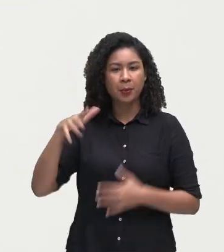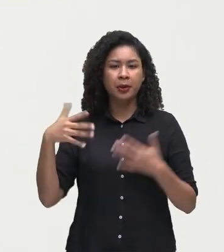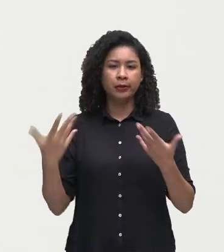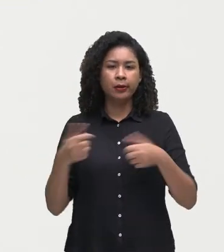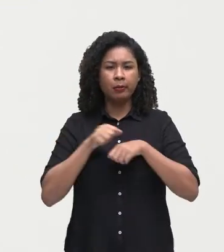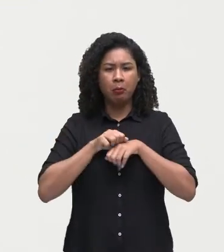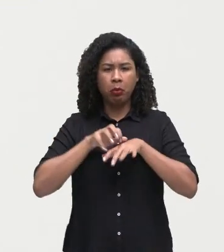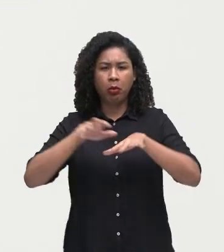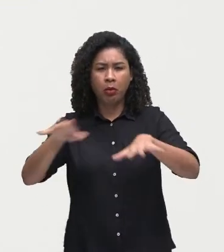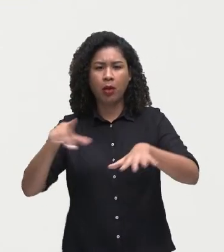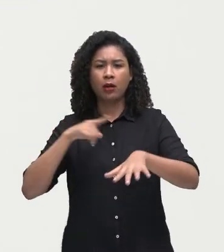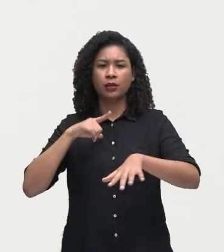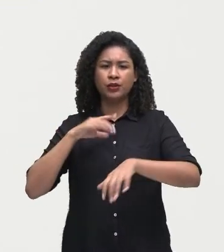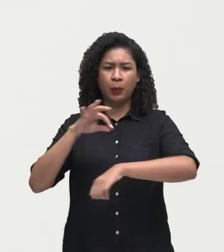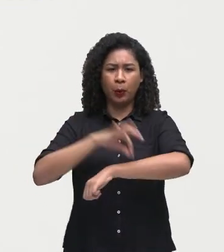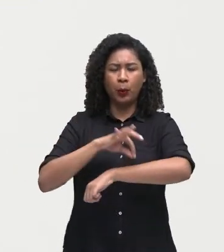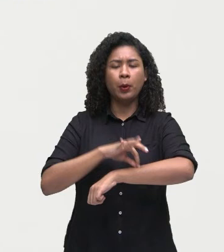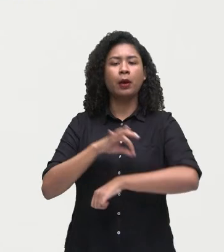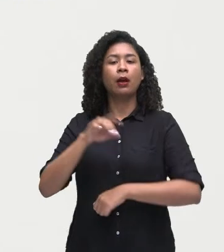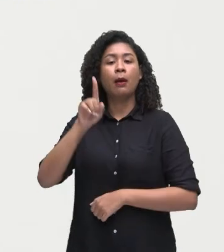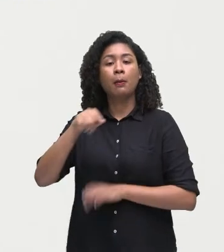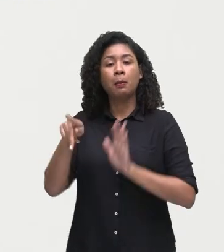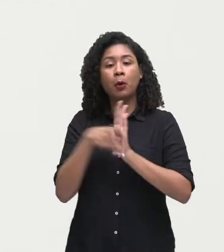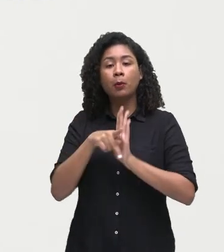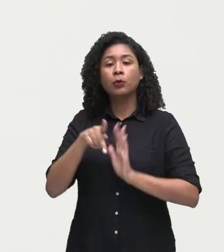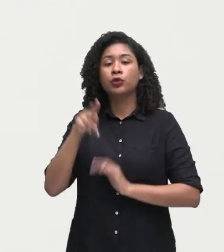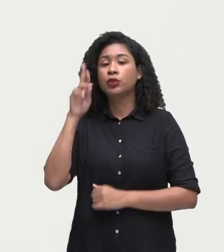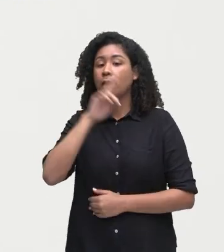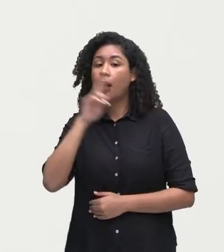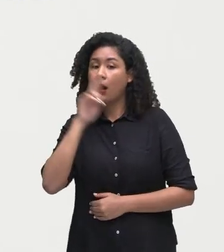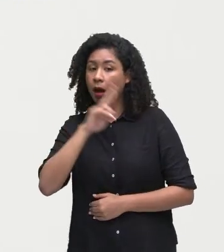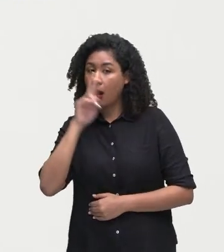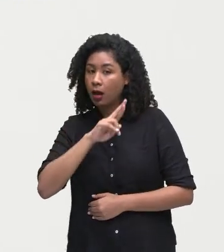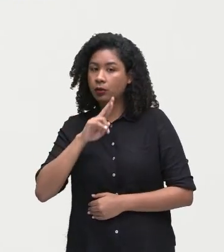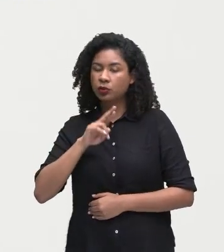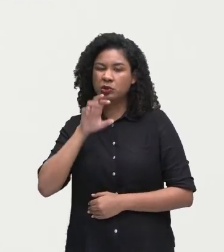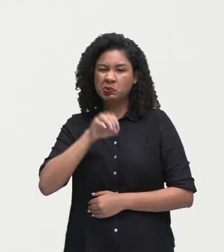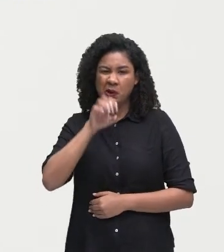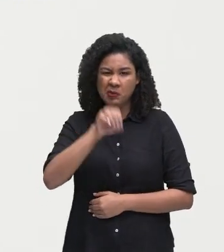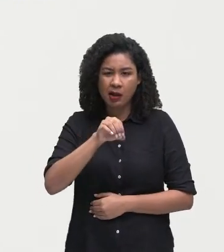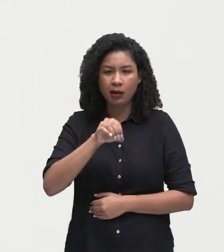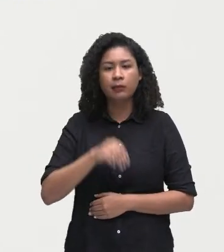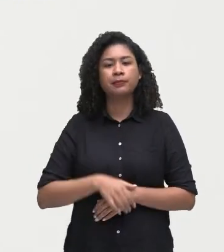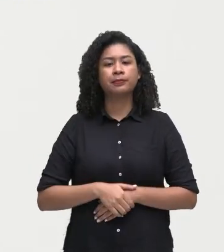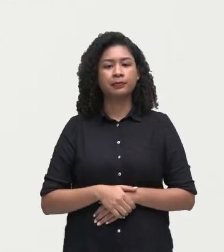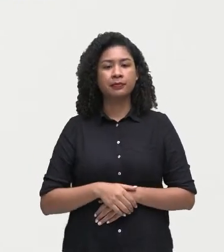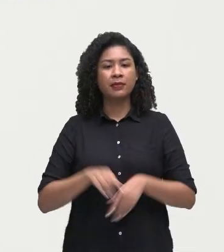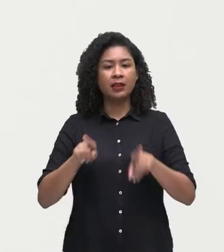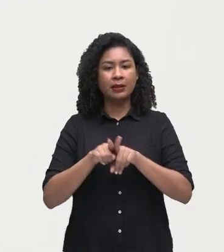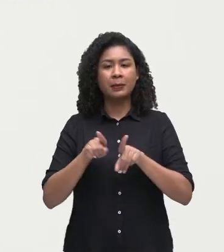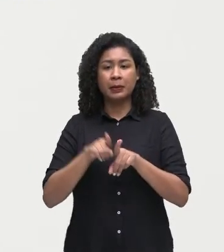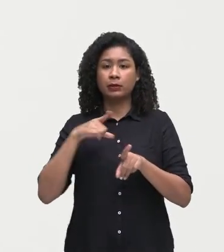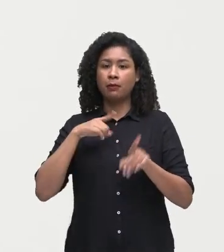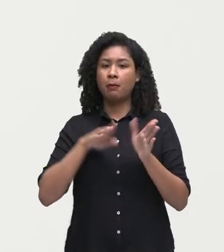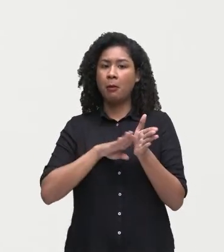da picada de pulgas de ratos contaminadas pela bactéria Yersinia pestis.